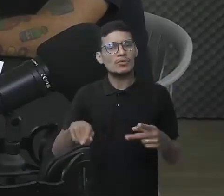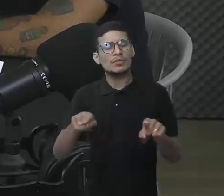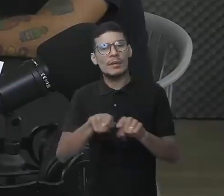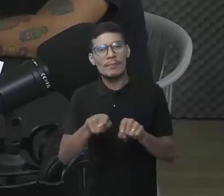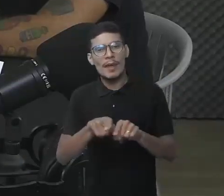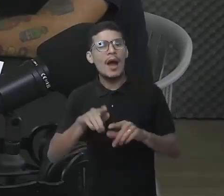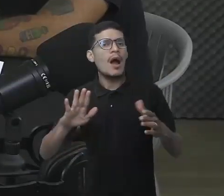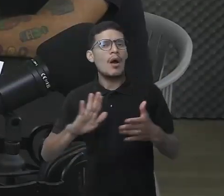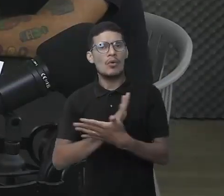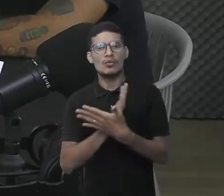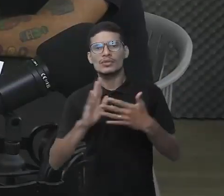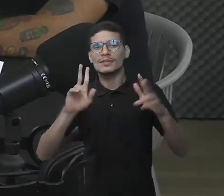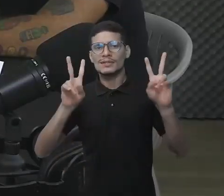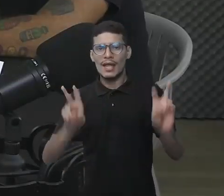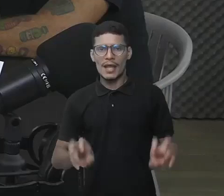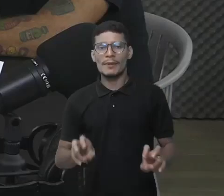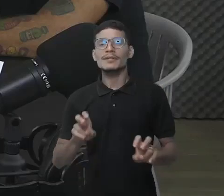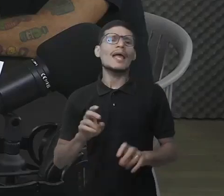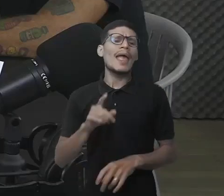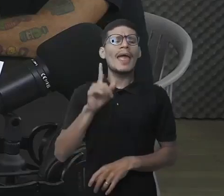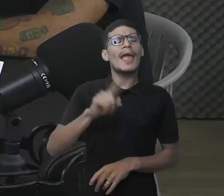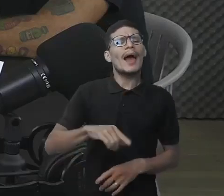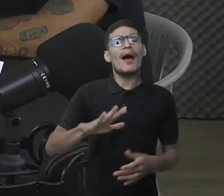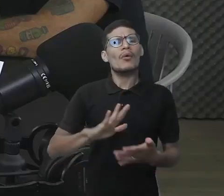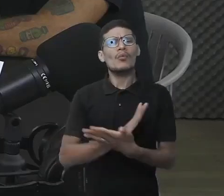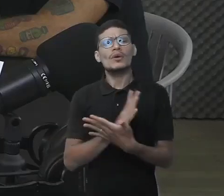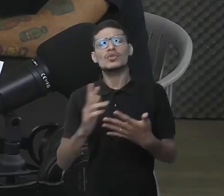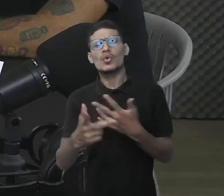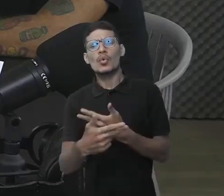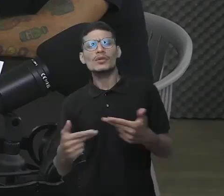esses são algumas coisas que nós identificamos